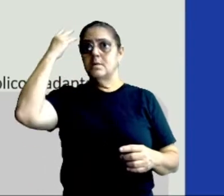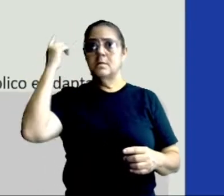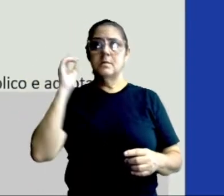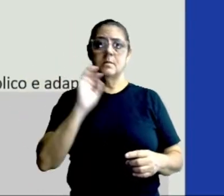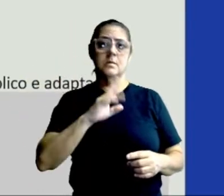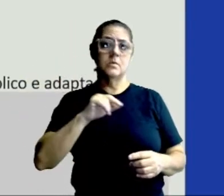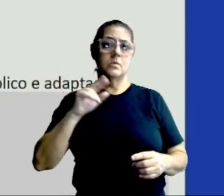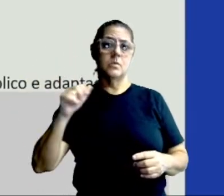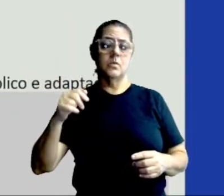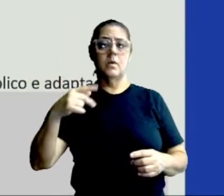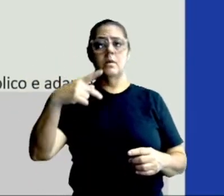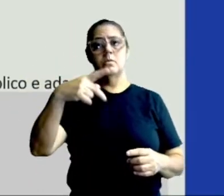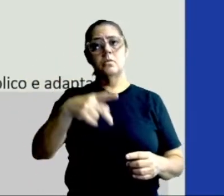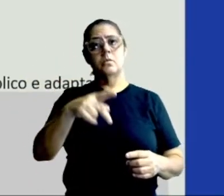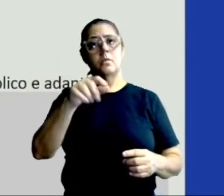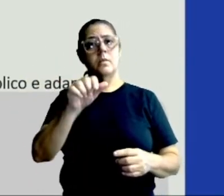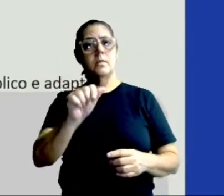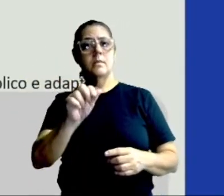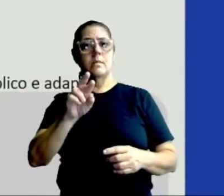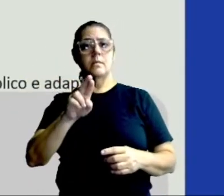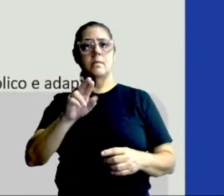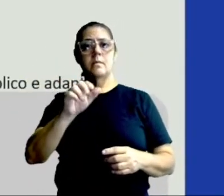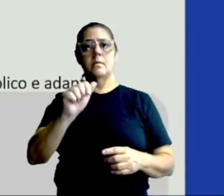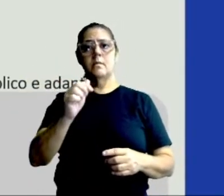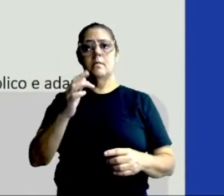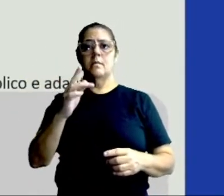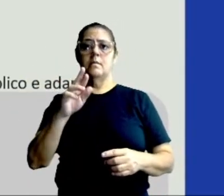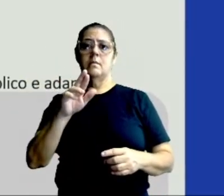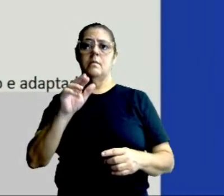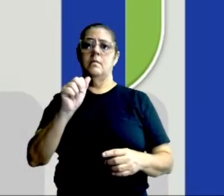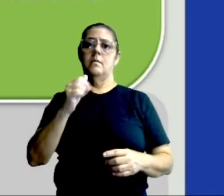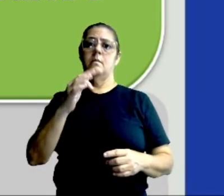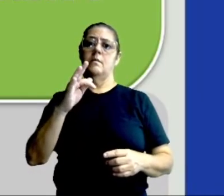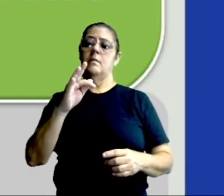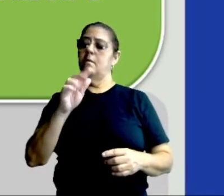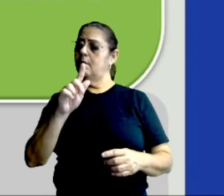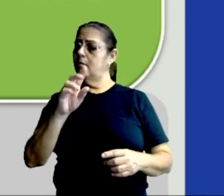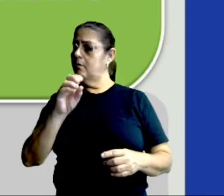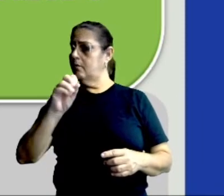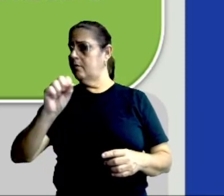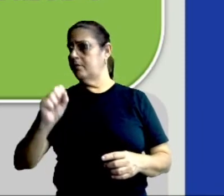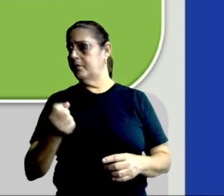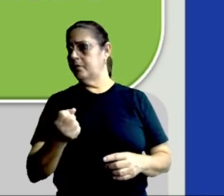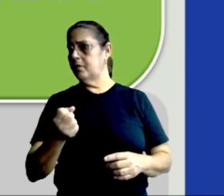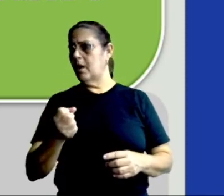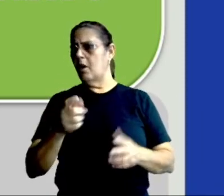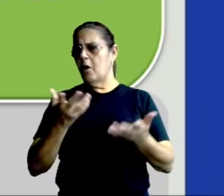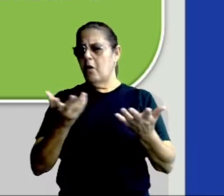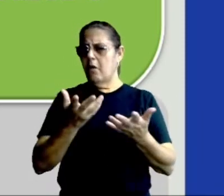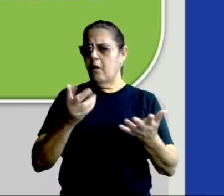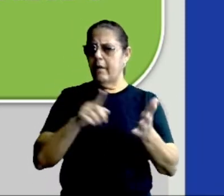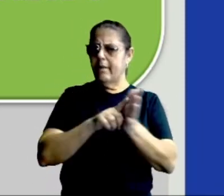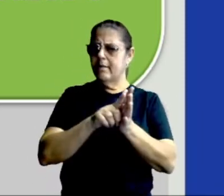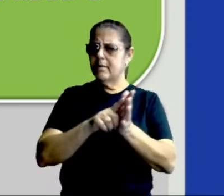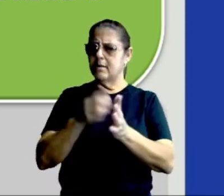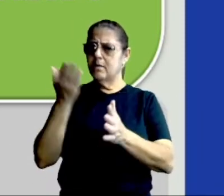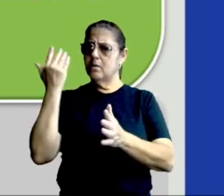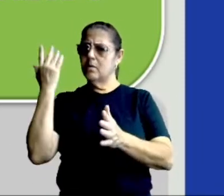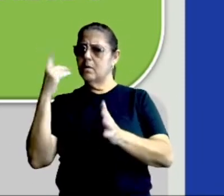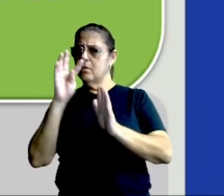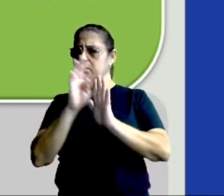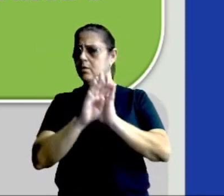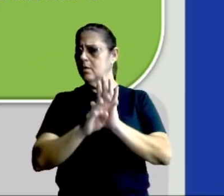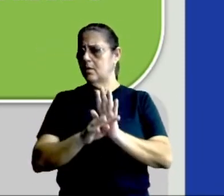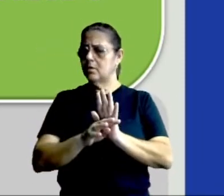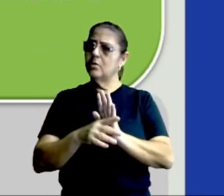a gente vai analisar Tá certo bom analisando o texto anterior